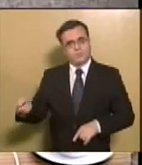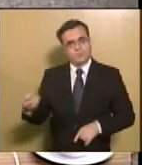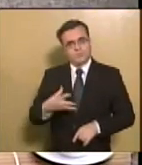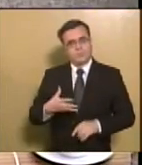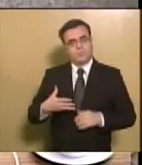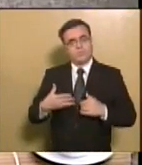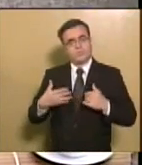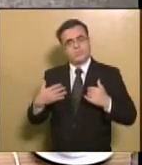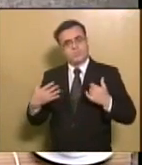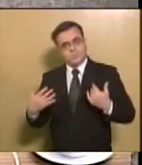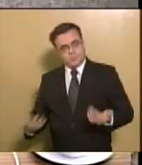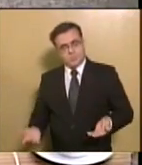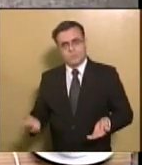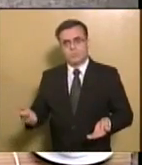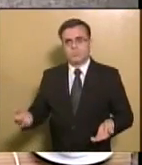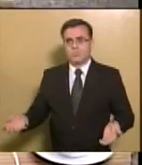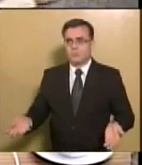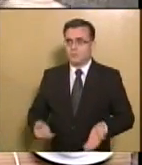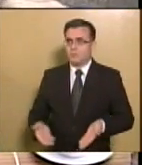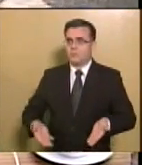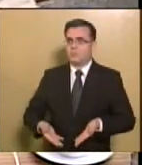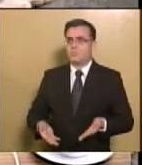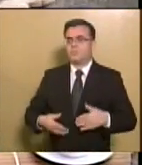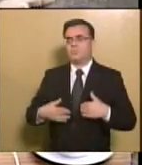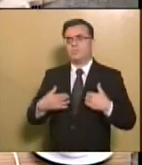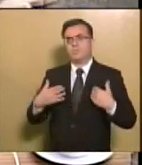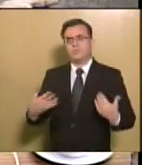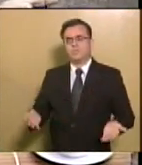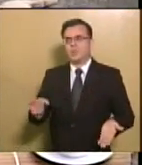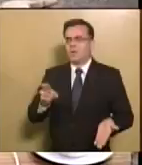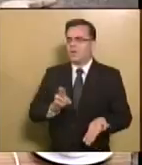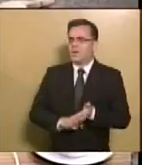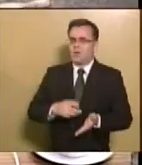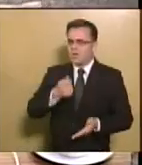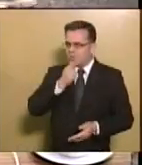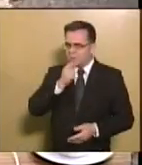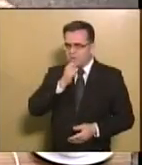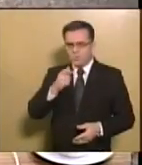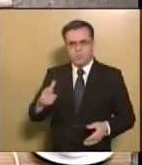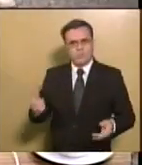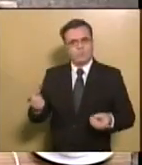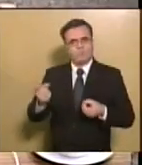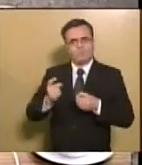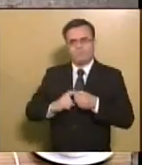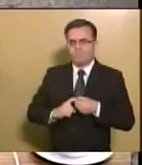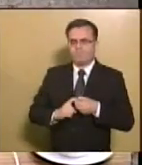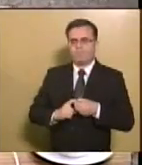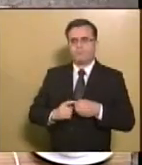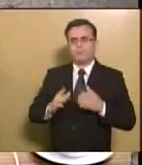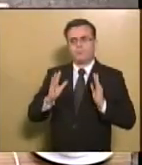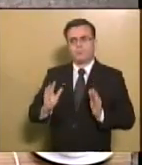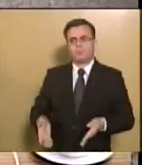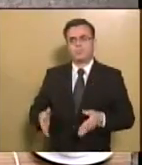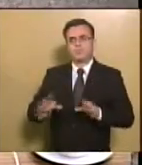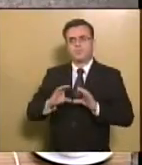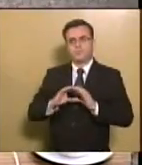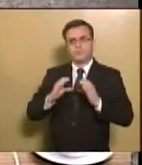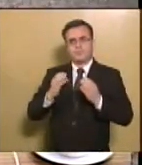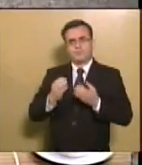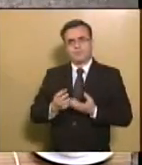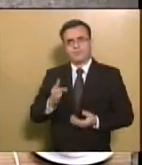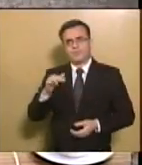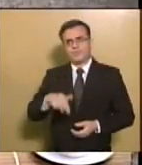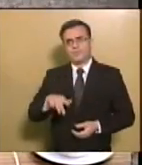novos, são de última geração, e não efetivar esse convênio. Quando estivemos na conferência da UNAR, entregamos